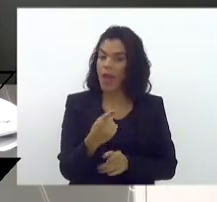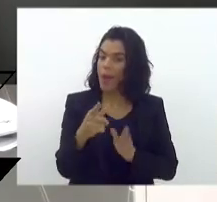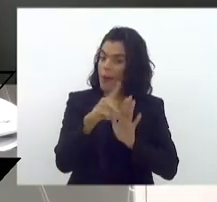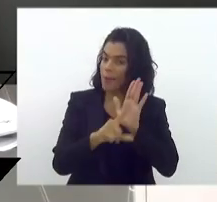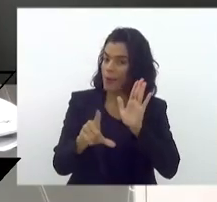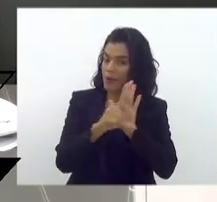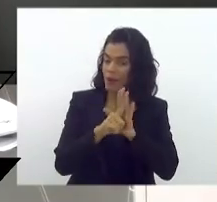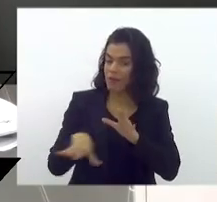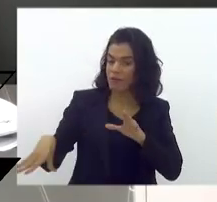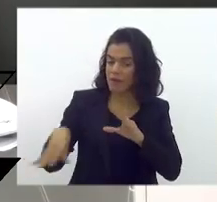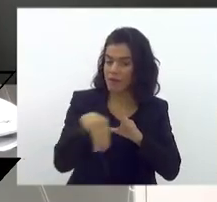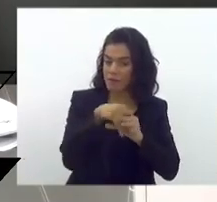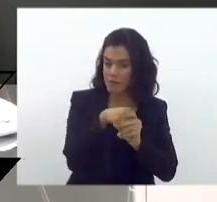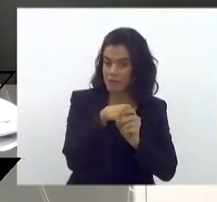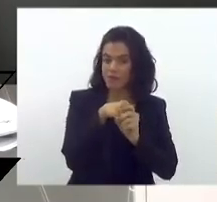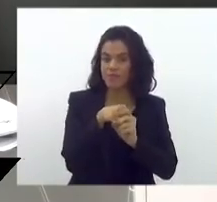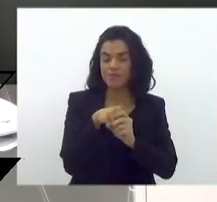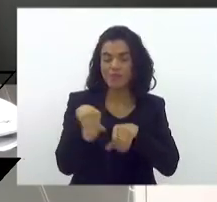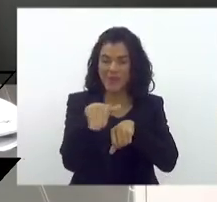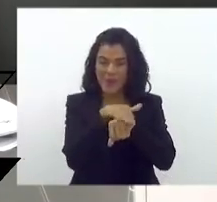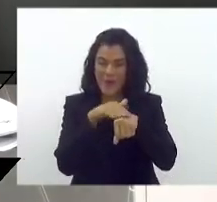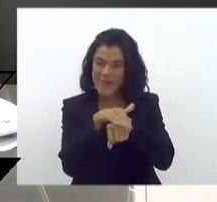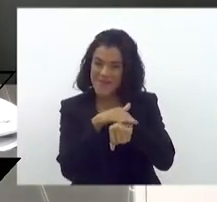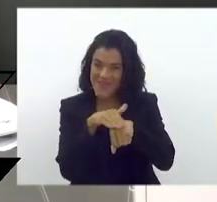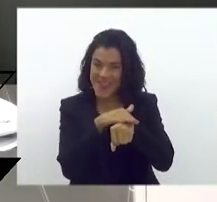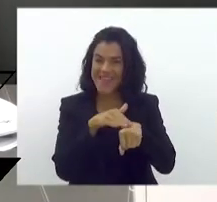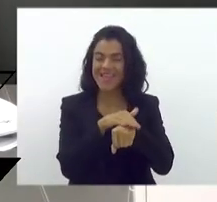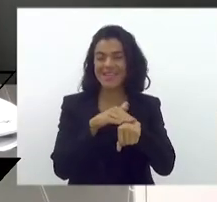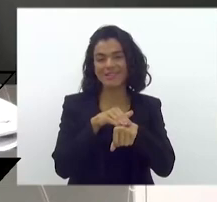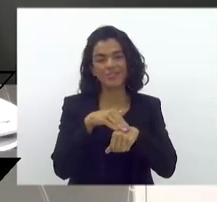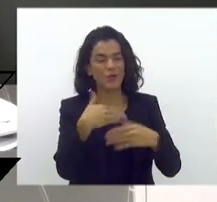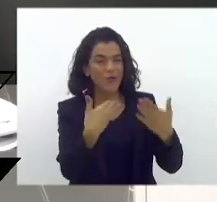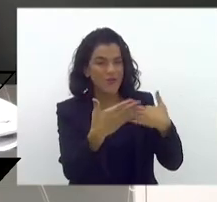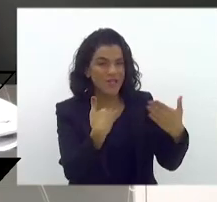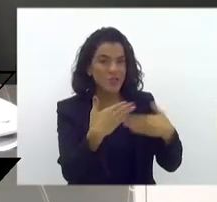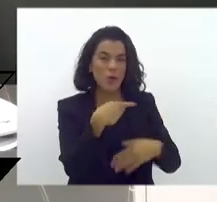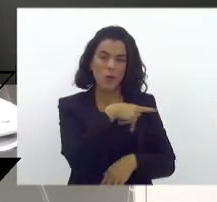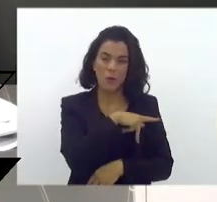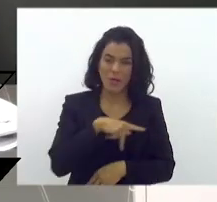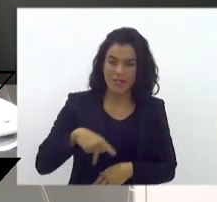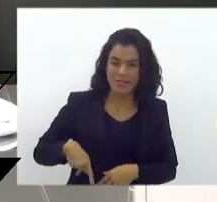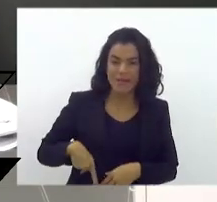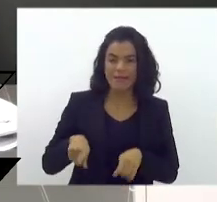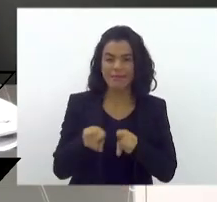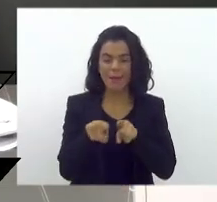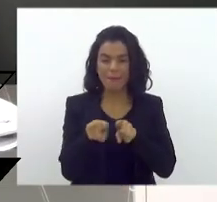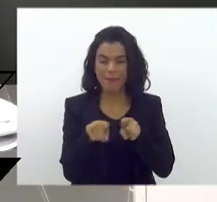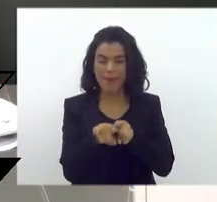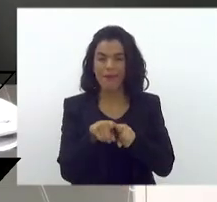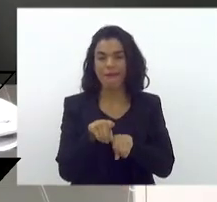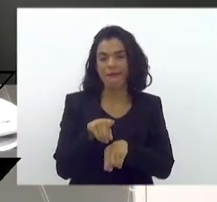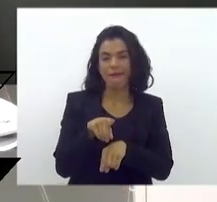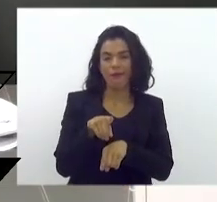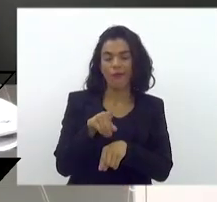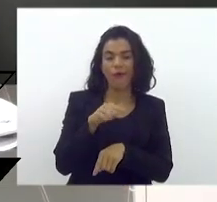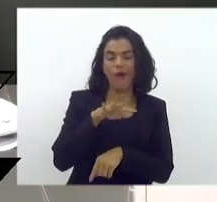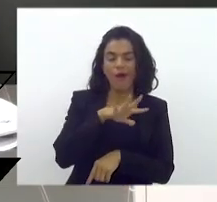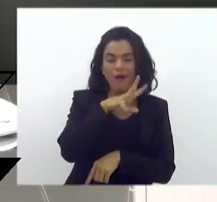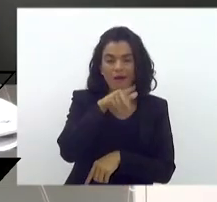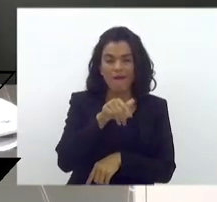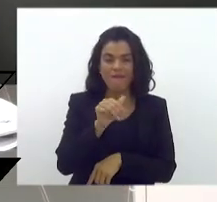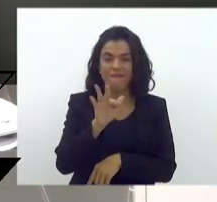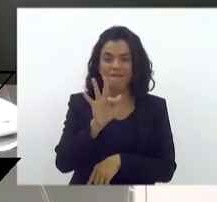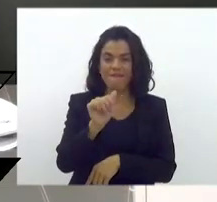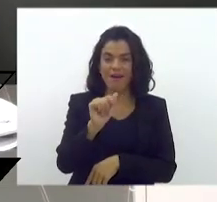parte daquelas conversas que já tiveram com o presidente, com o planejamento, com a fazenda. Perfeito. E o segundo é o